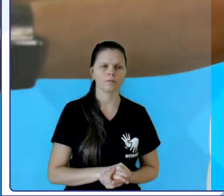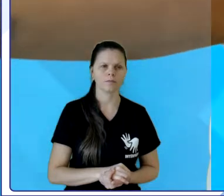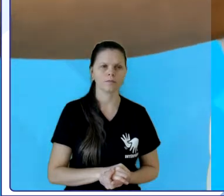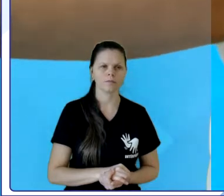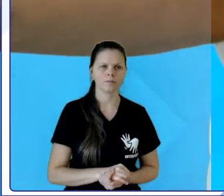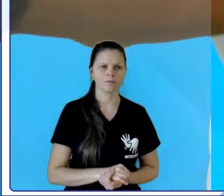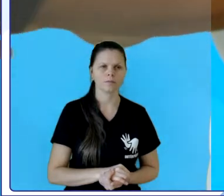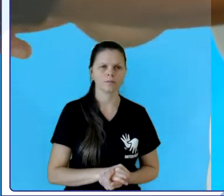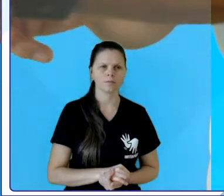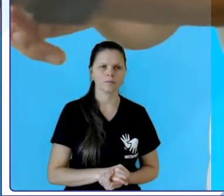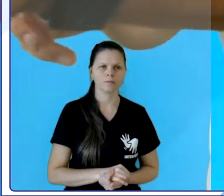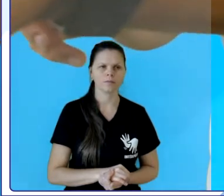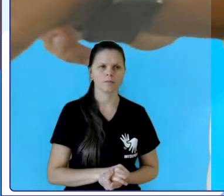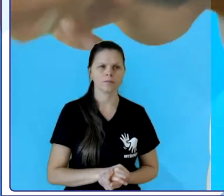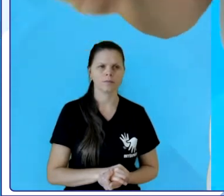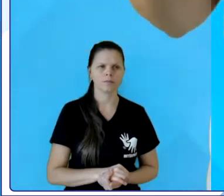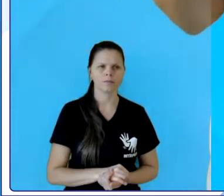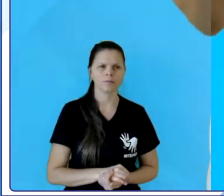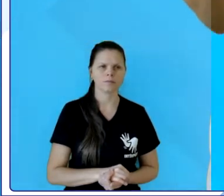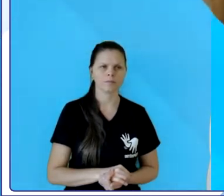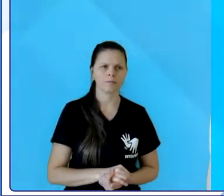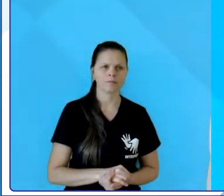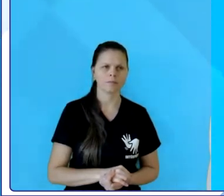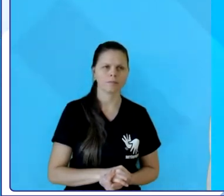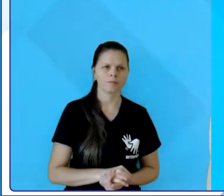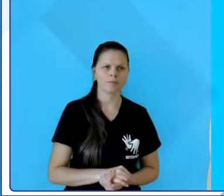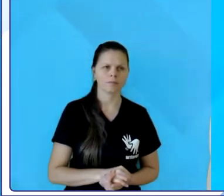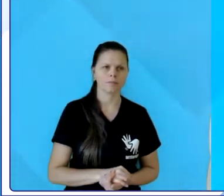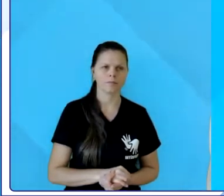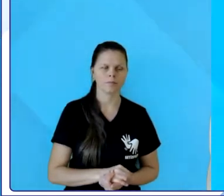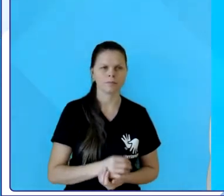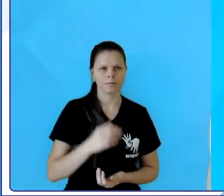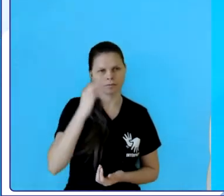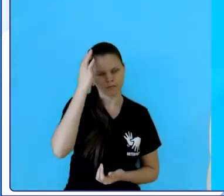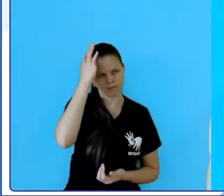Para passar o de cima, né? Certo, obrigada.